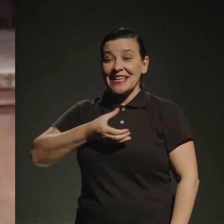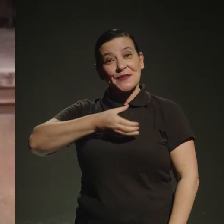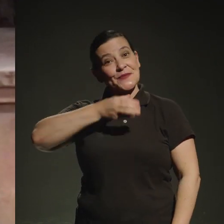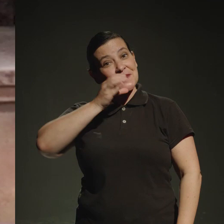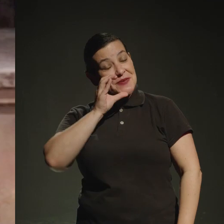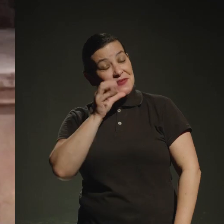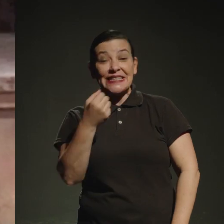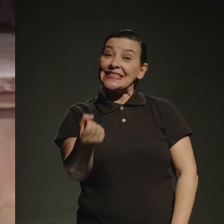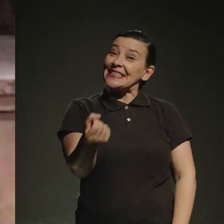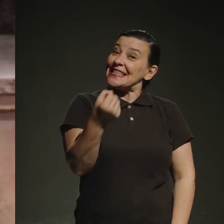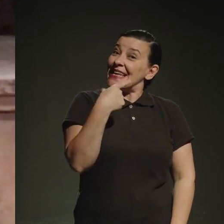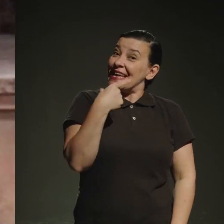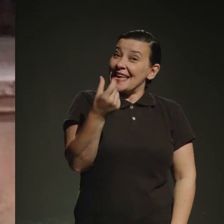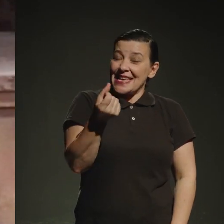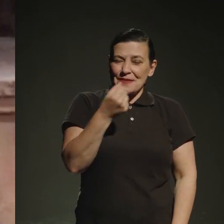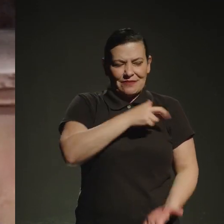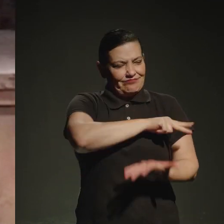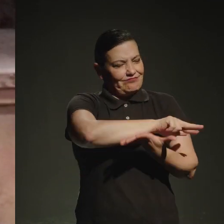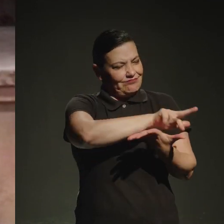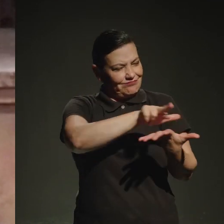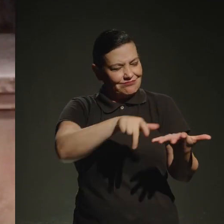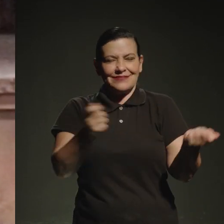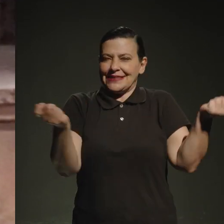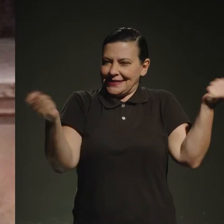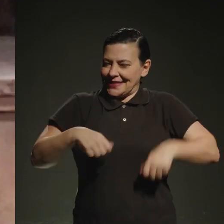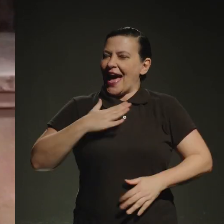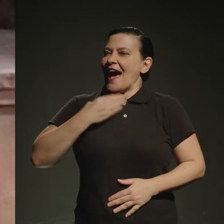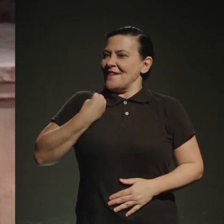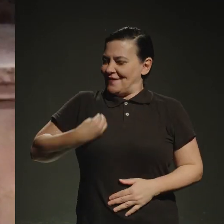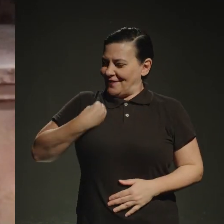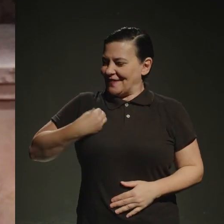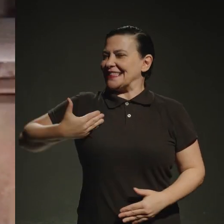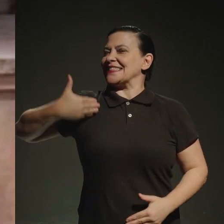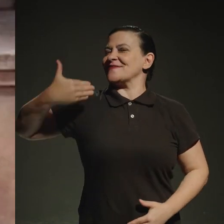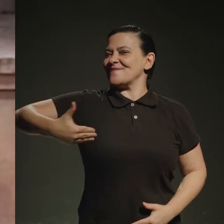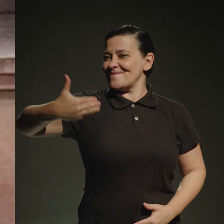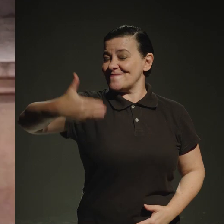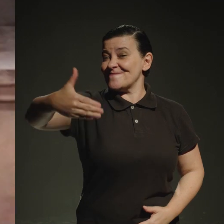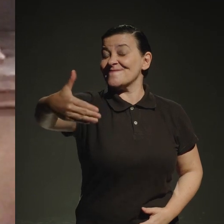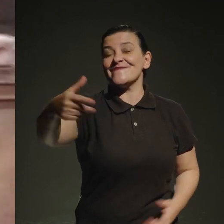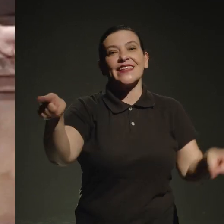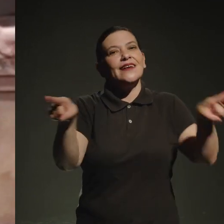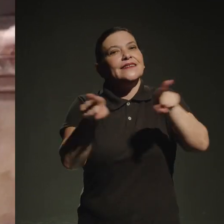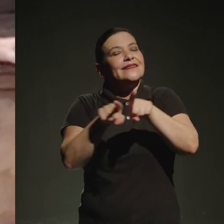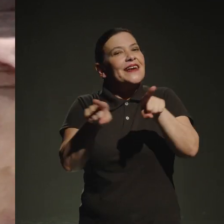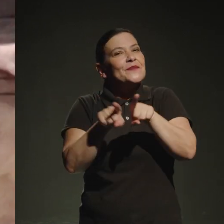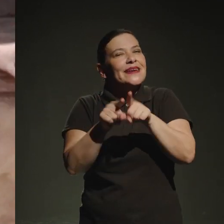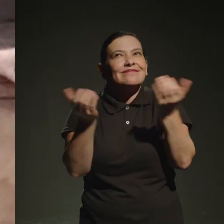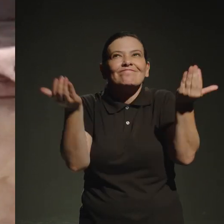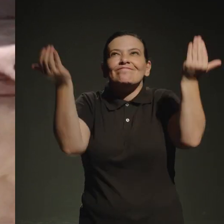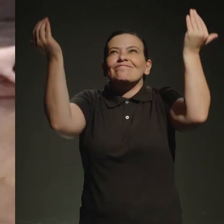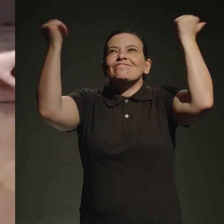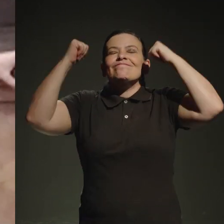seus quase 50 anos que trabalhou sem parar desde os 15, por mais chata que tenha sido a sua vidoca, e a